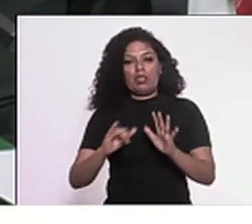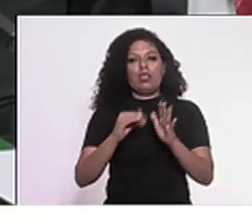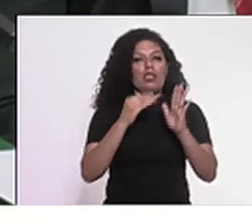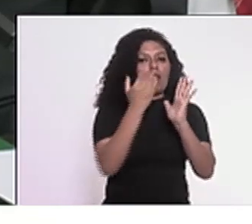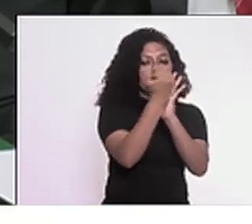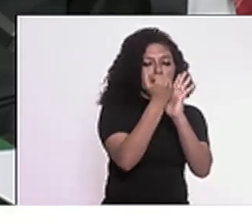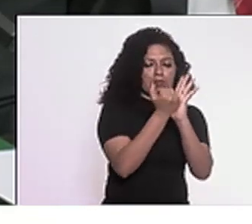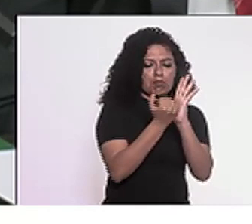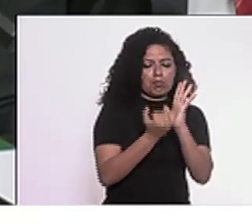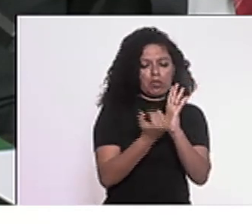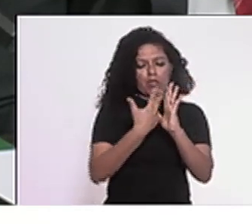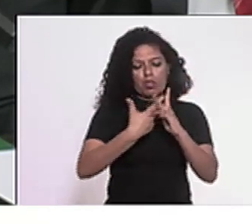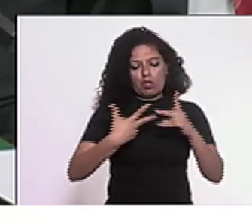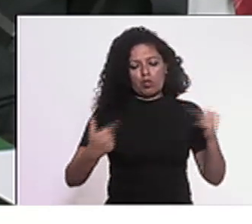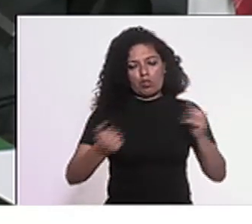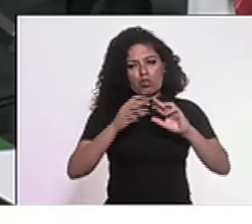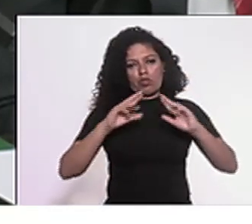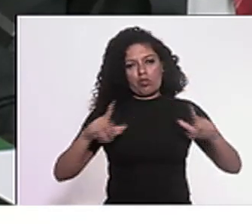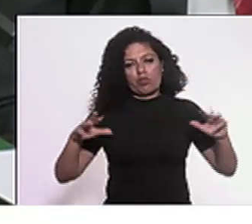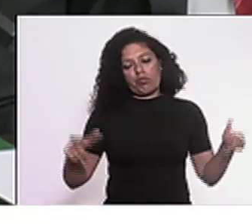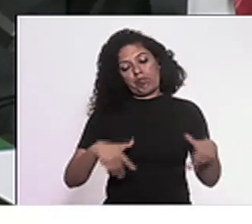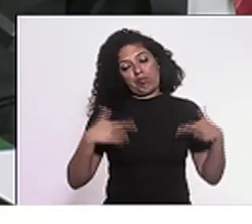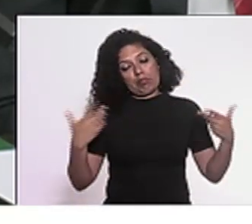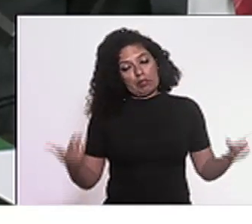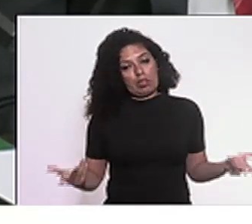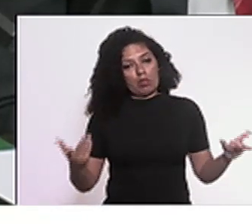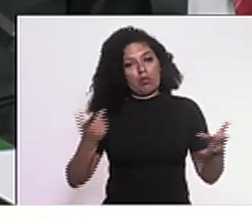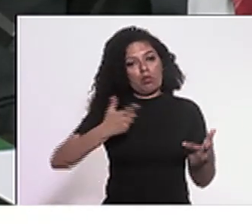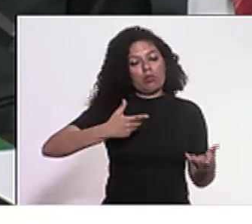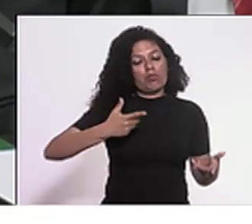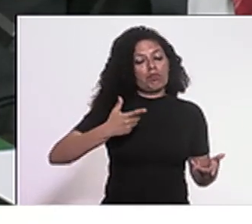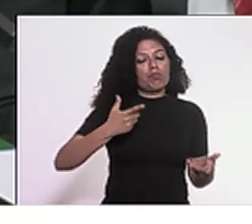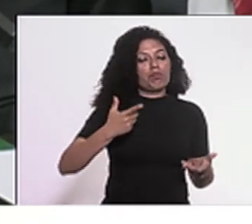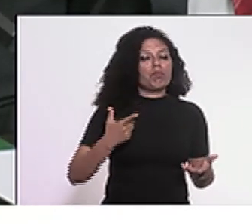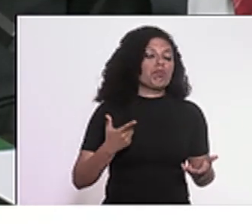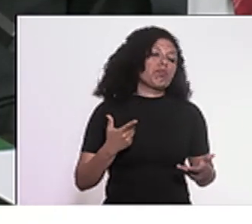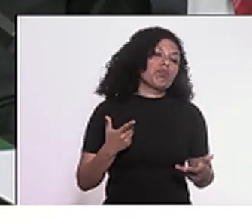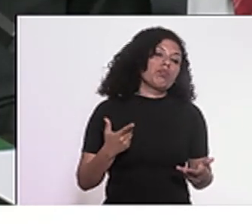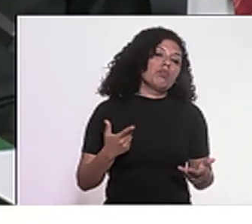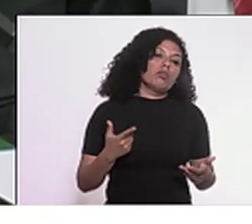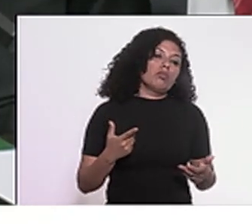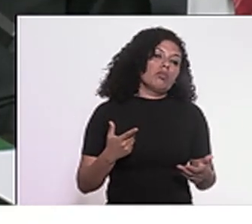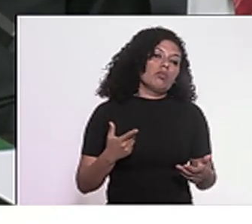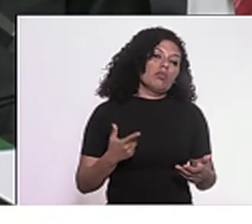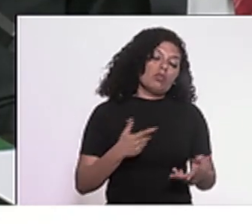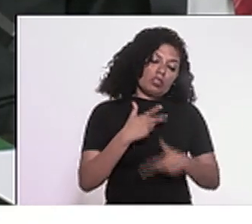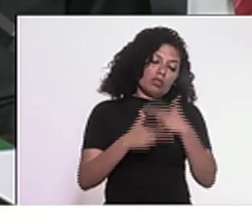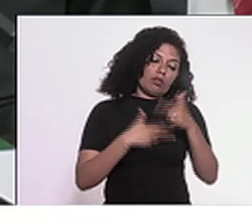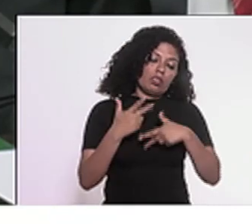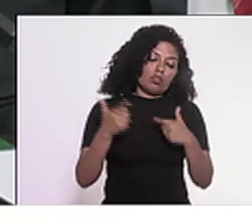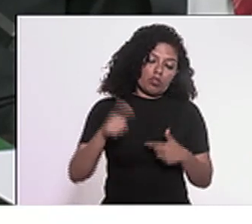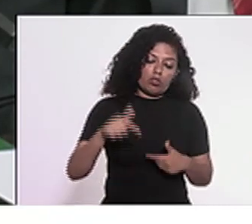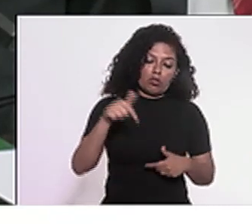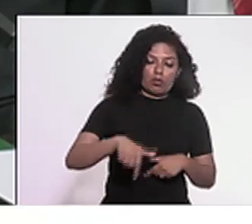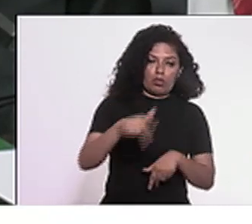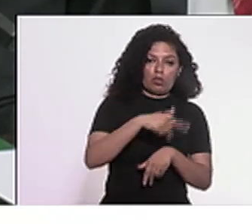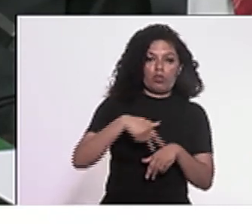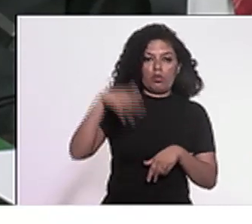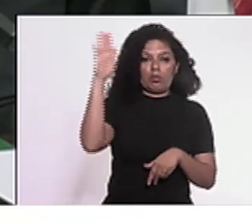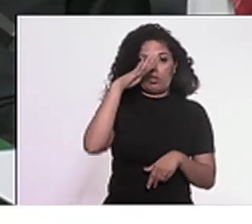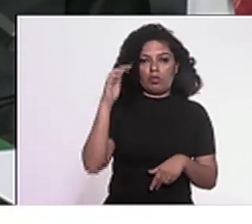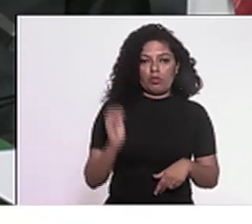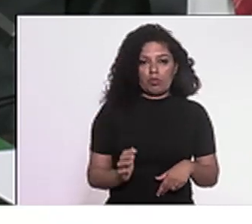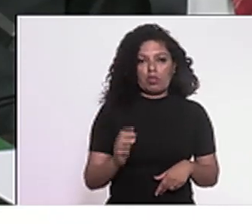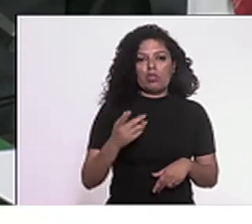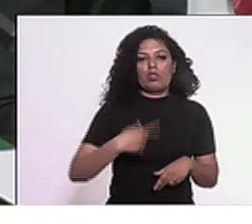como bem o representante aqui citou, enfim. E reforçar também que no Brasil, né,